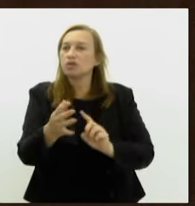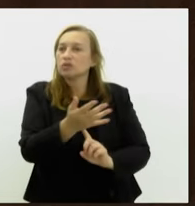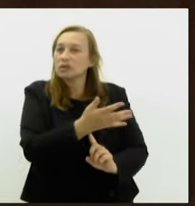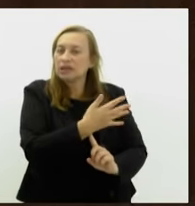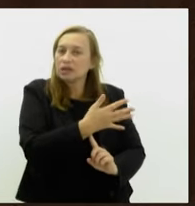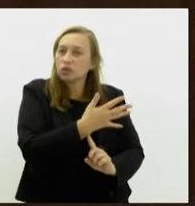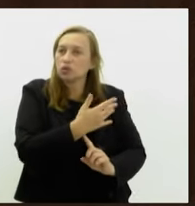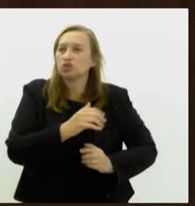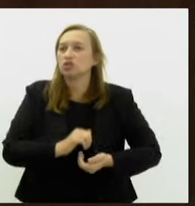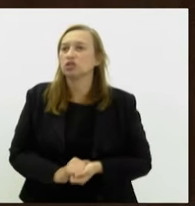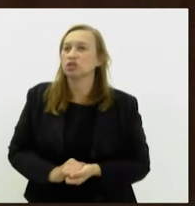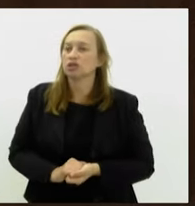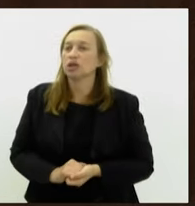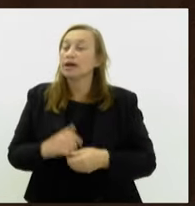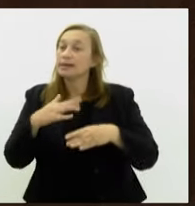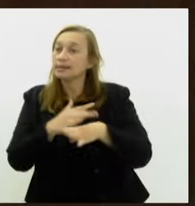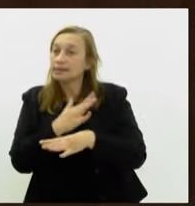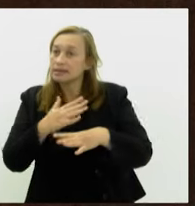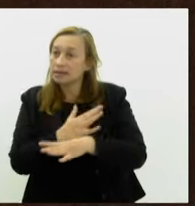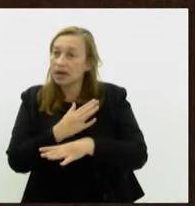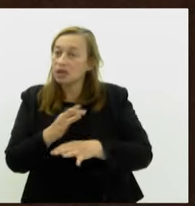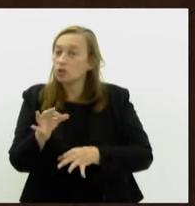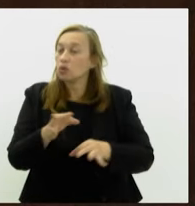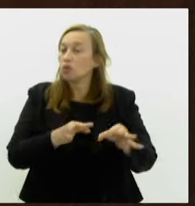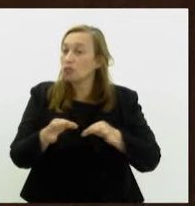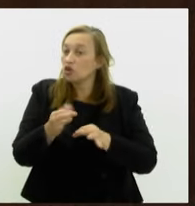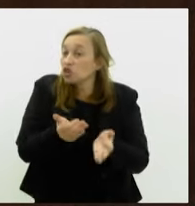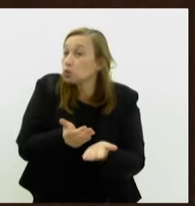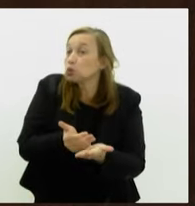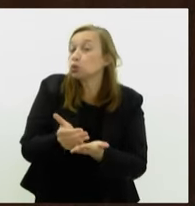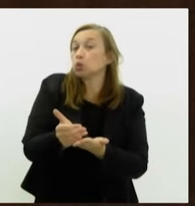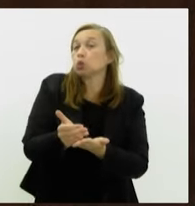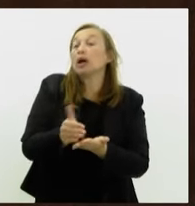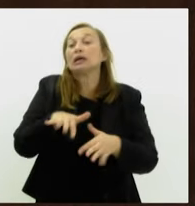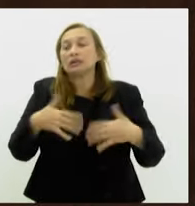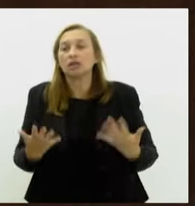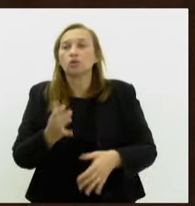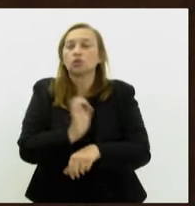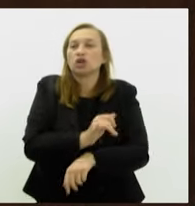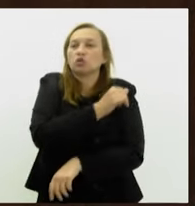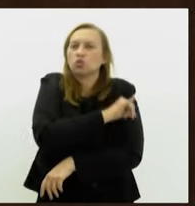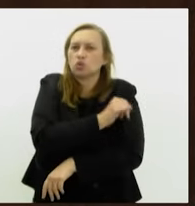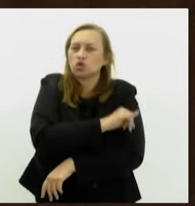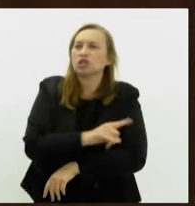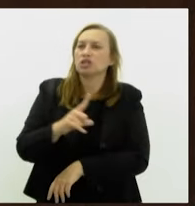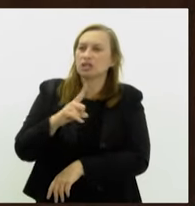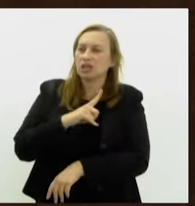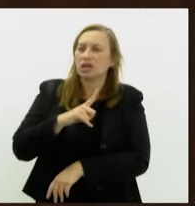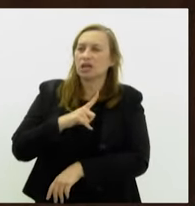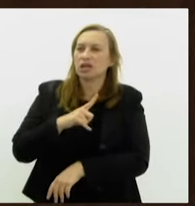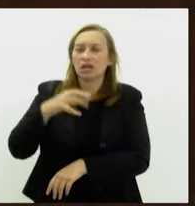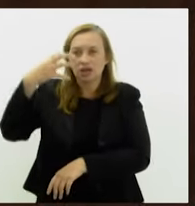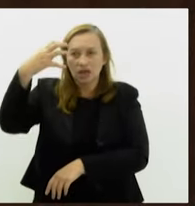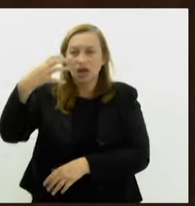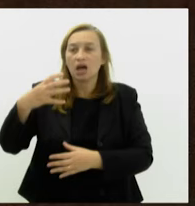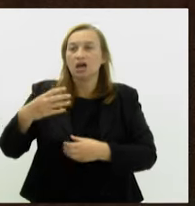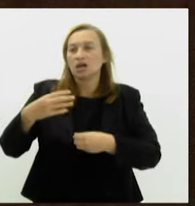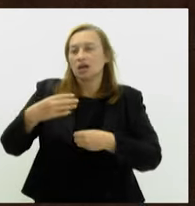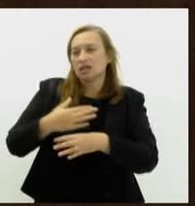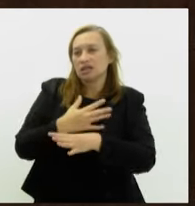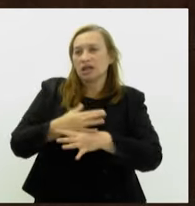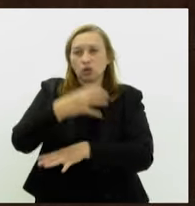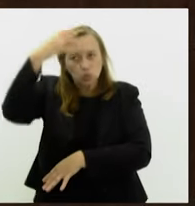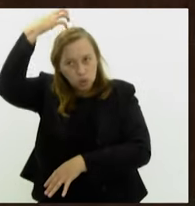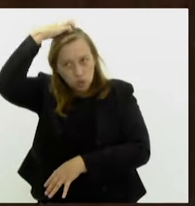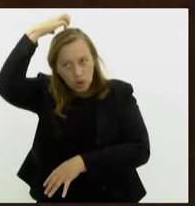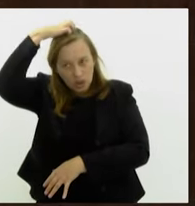tecnologia, cidades com projeto piloto. Então, o Estado do Rio de Janeiro teria Angra dos Reis e Petrópolis como